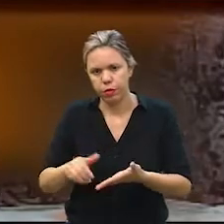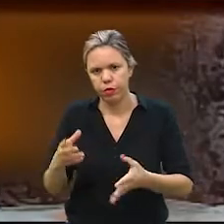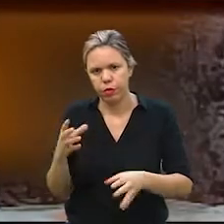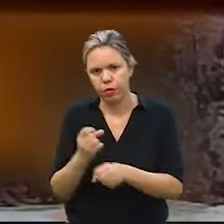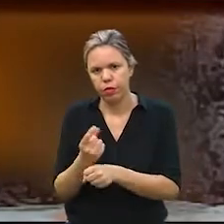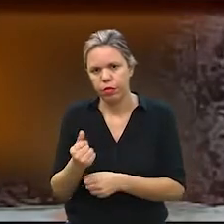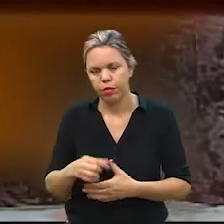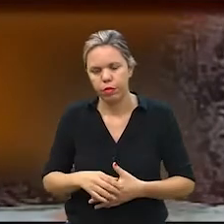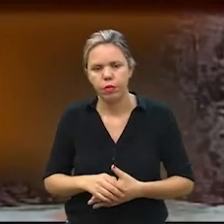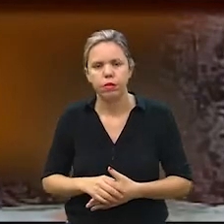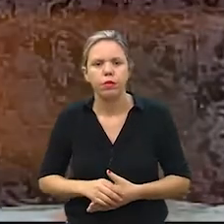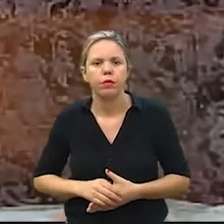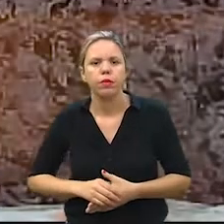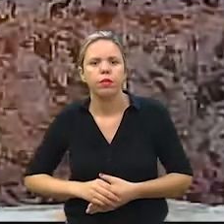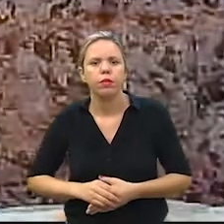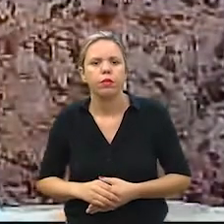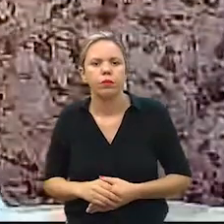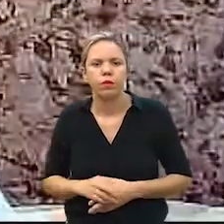Finanças.